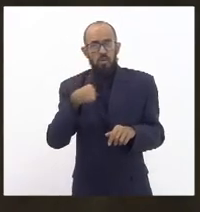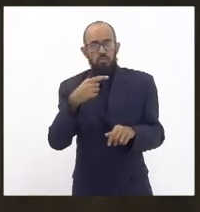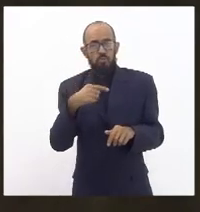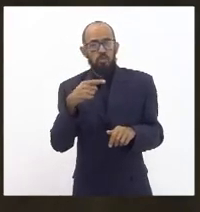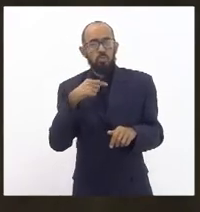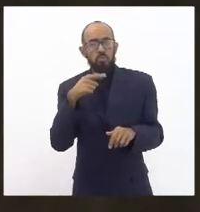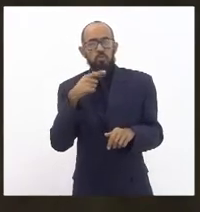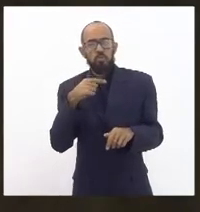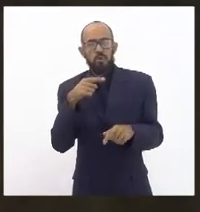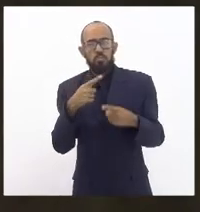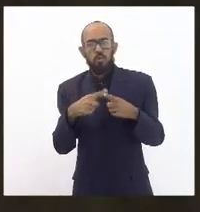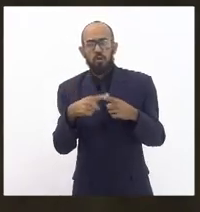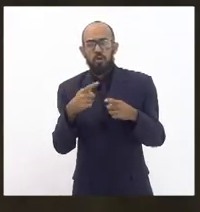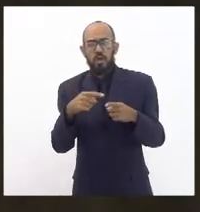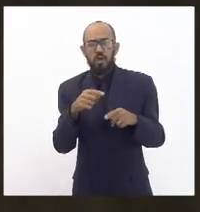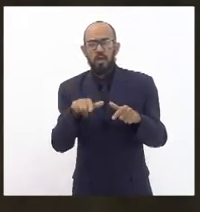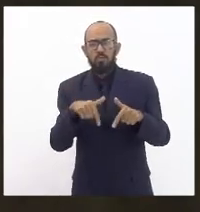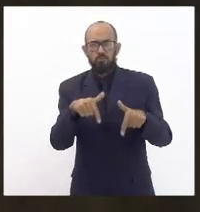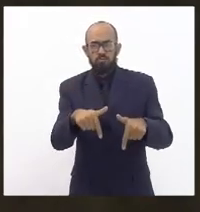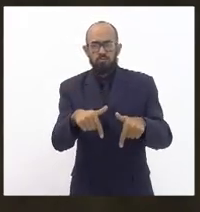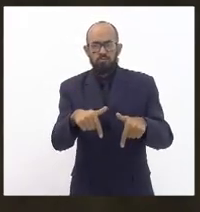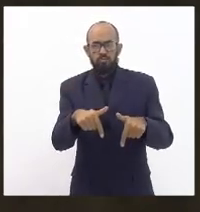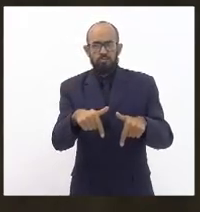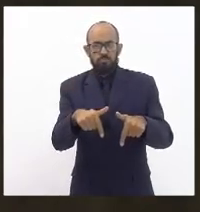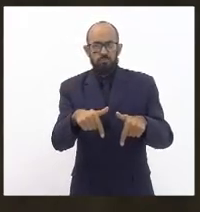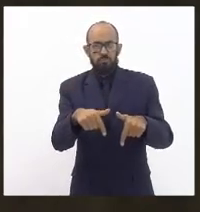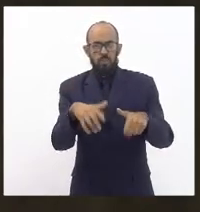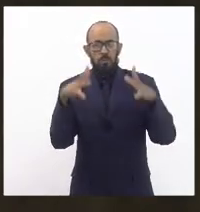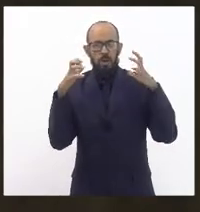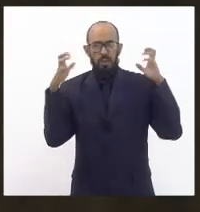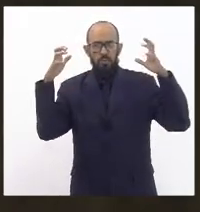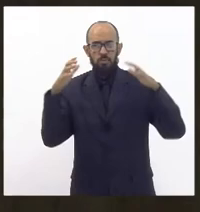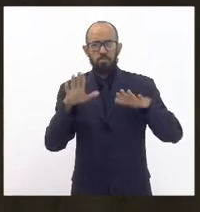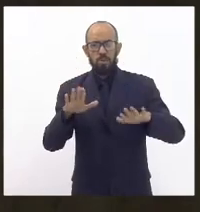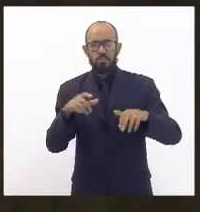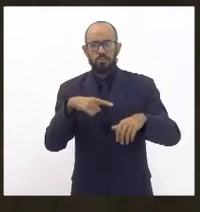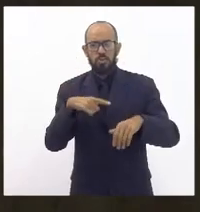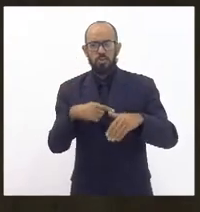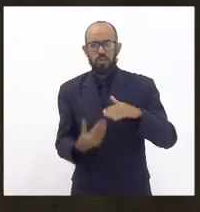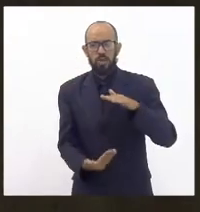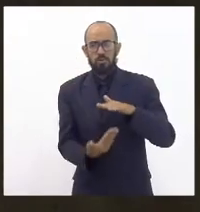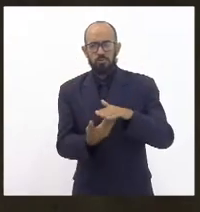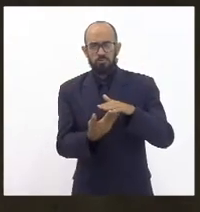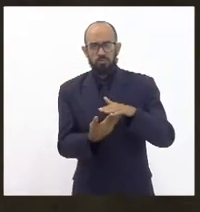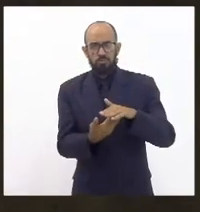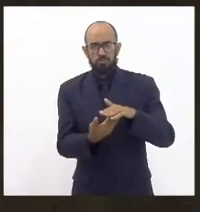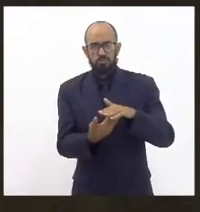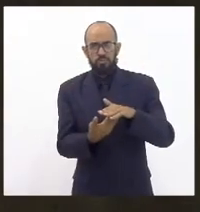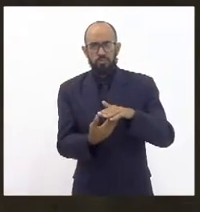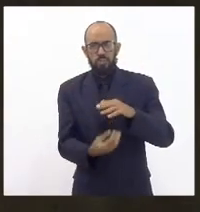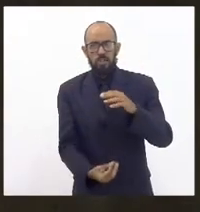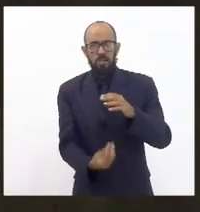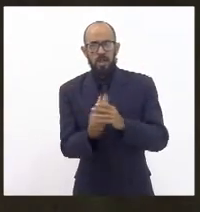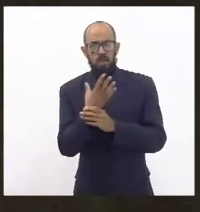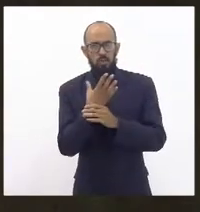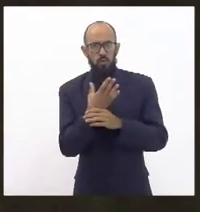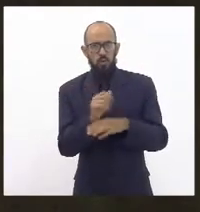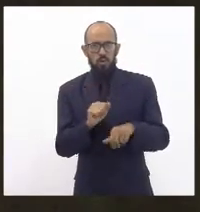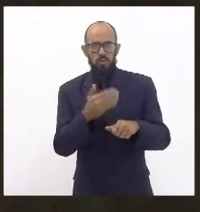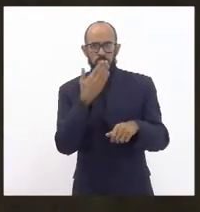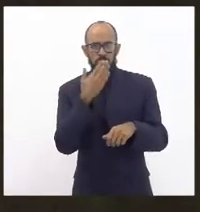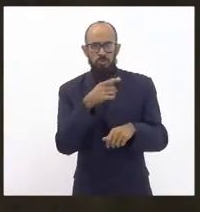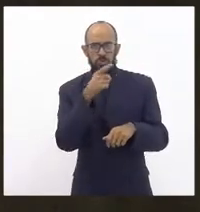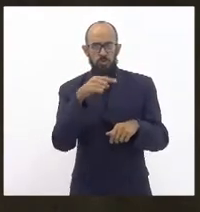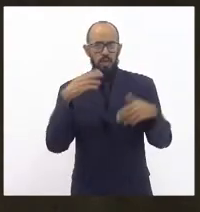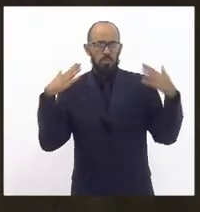quando na verdade a gente tem limitação de da medalha Tiradentes quando autora do requerimento está passeando em Nova York eu